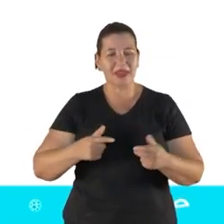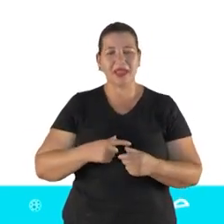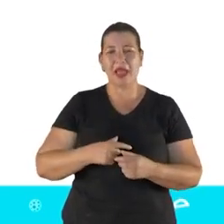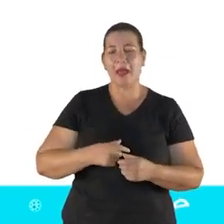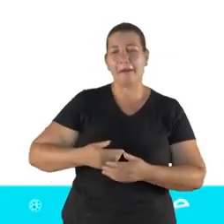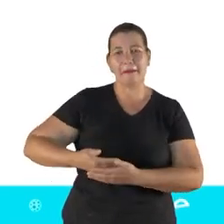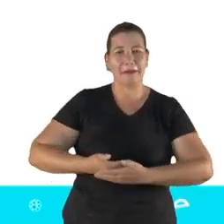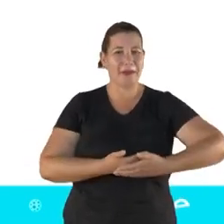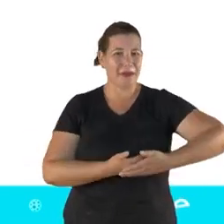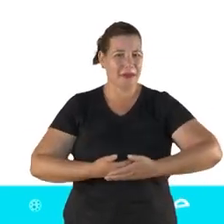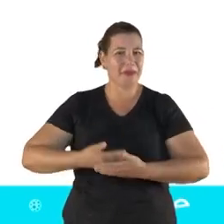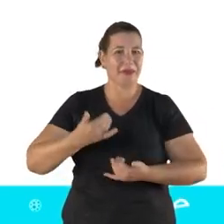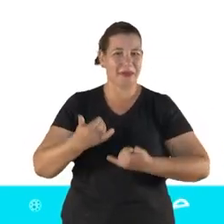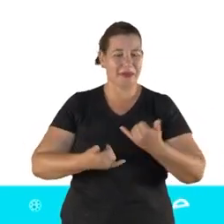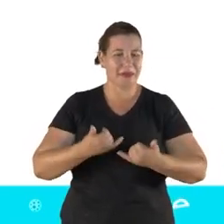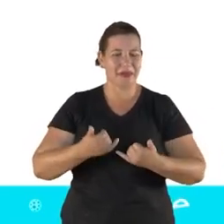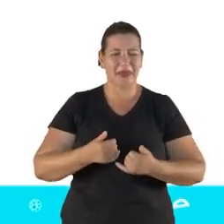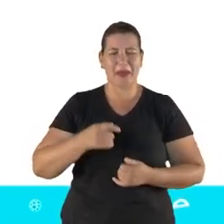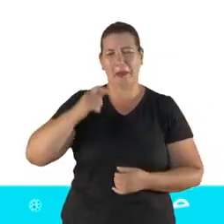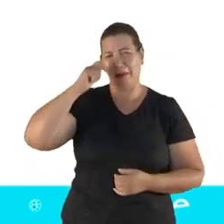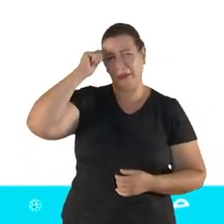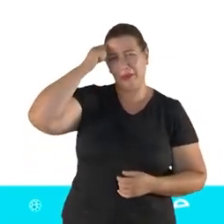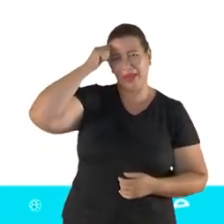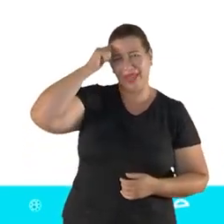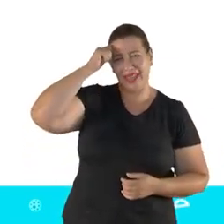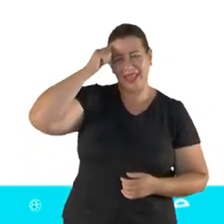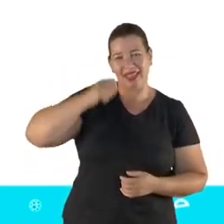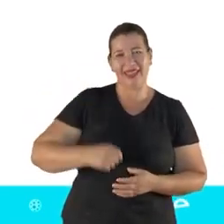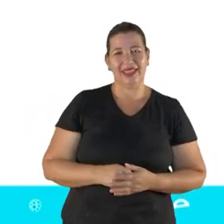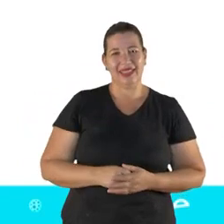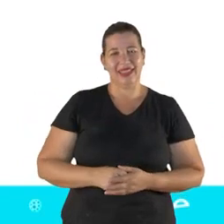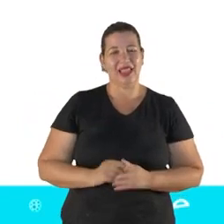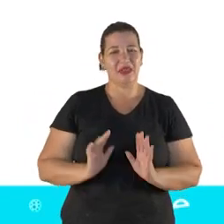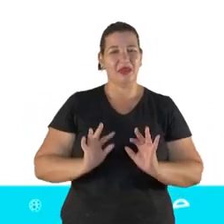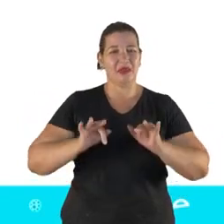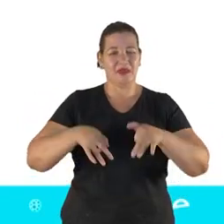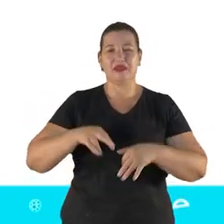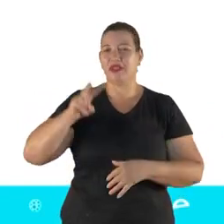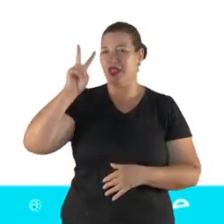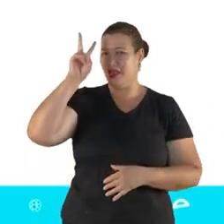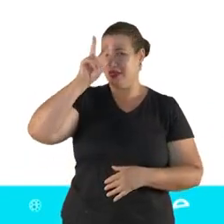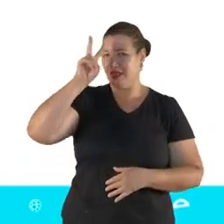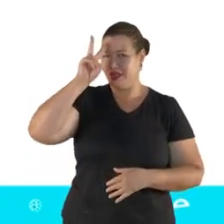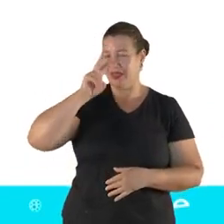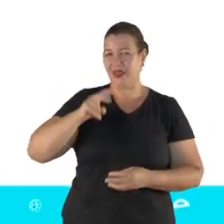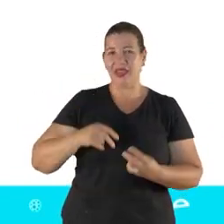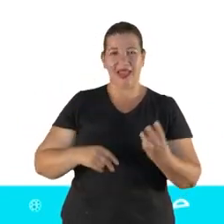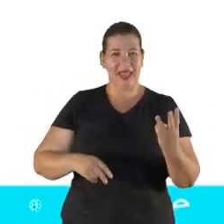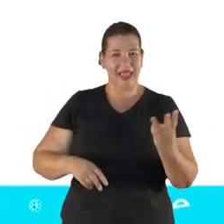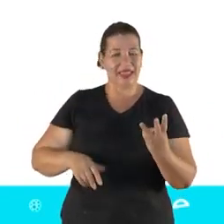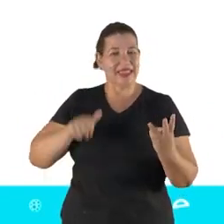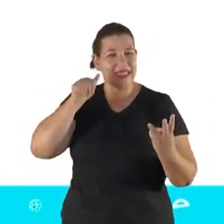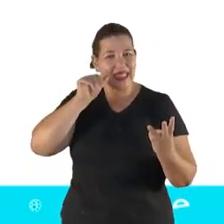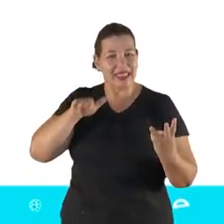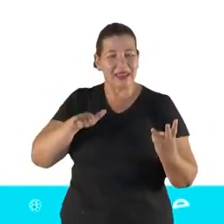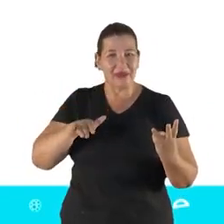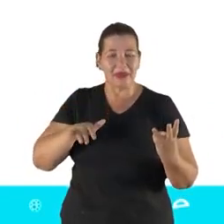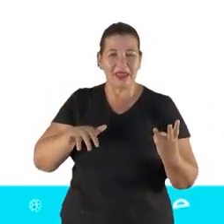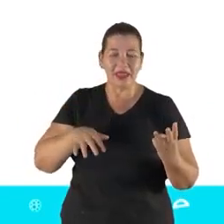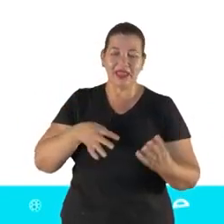e bonecas pretinhas criava. Ao final da história, as